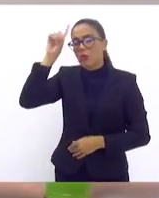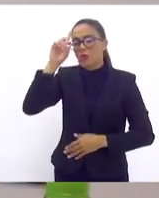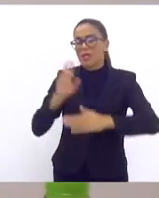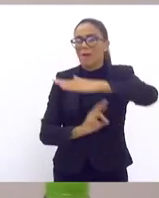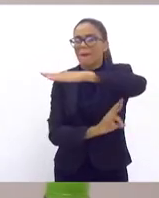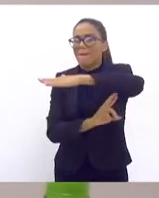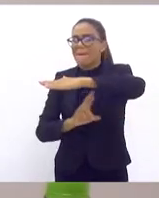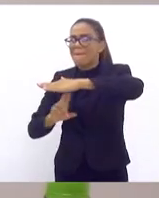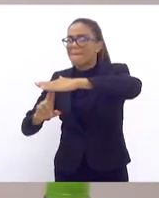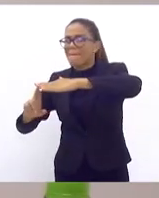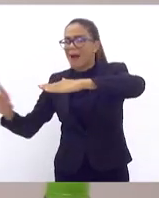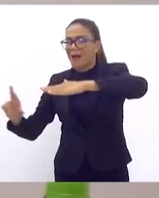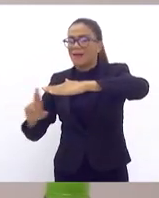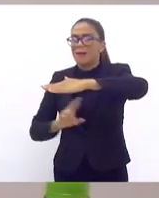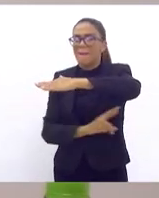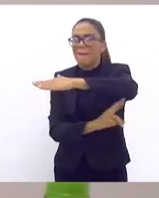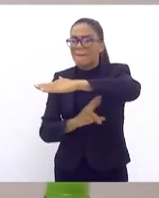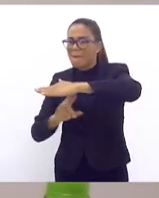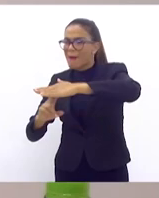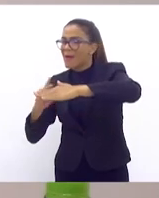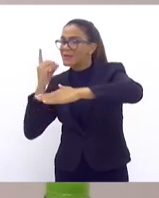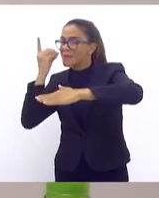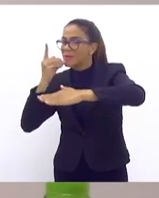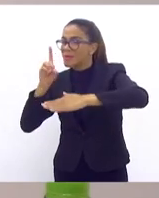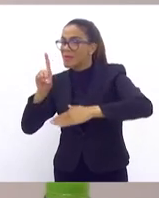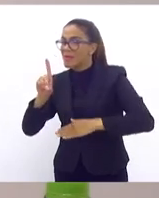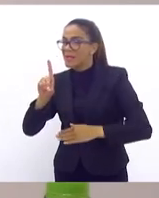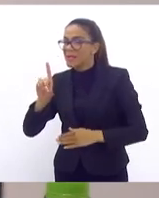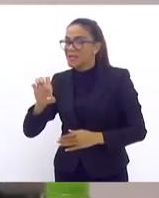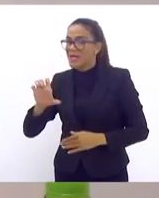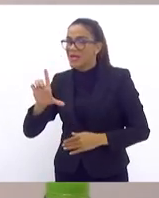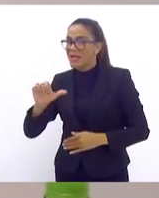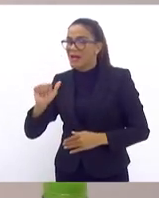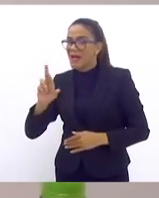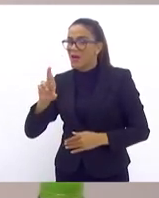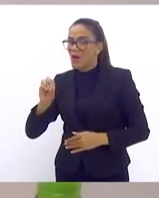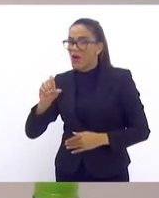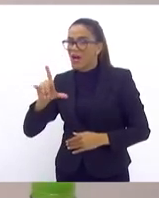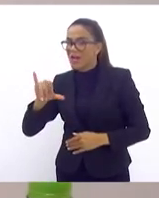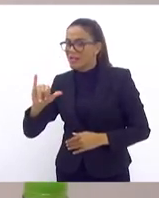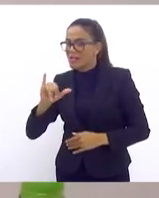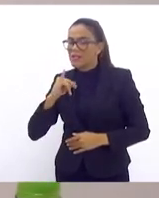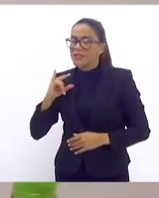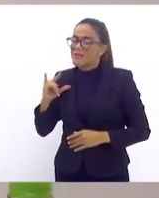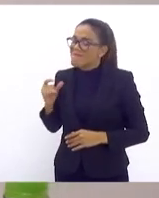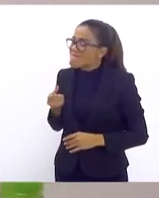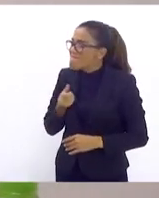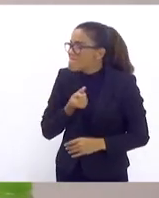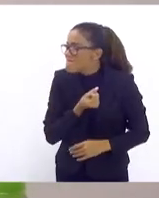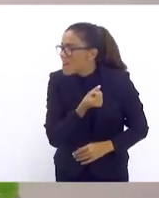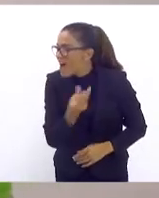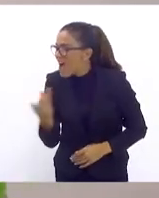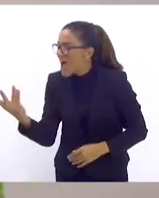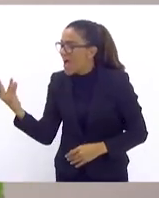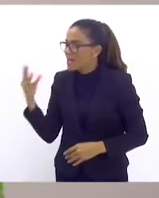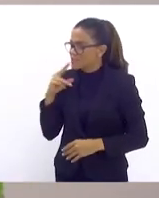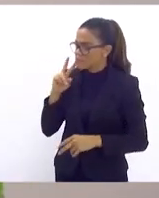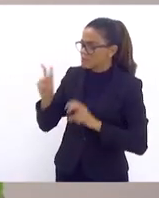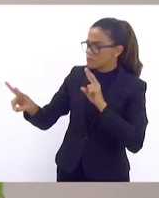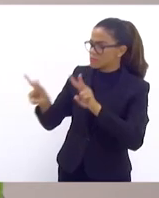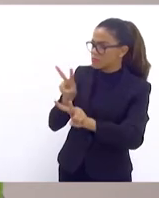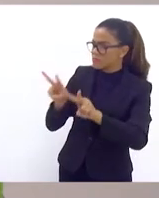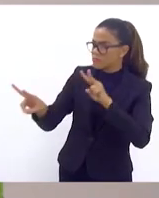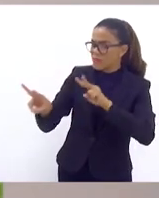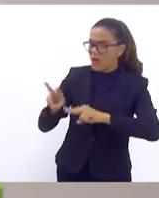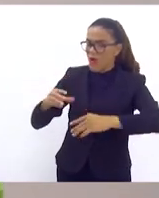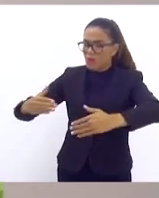Eu duvido que haja um dia, deputado De Laroli, que não haja dezenas de manchas espalhadas de óleo pela